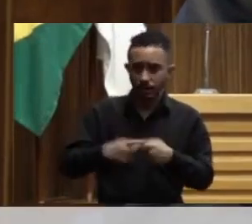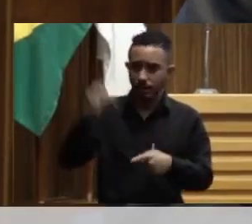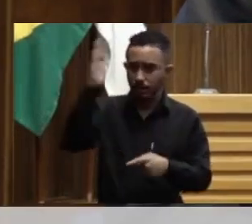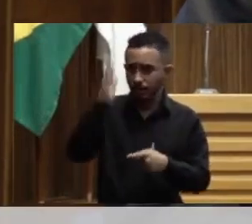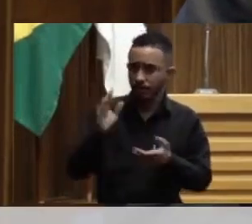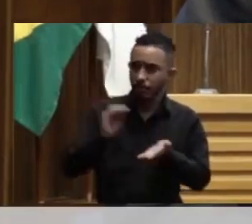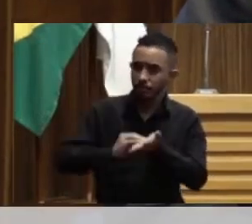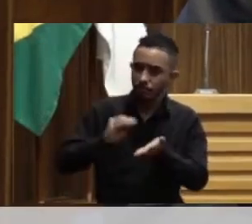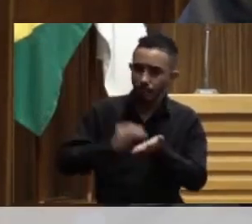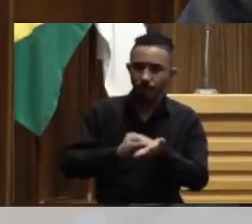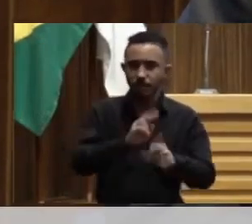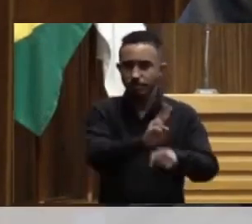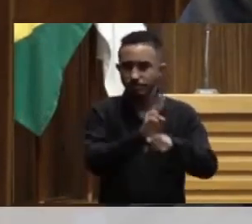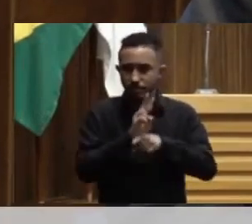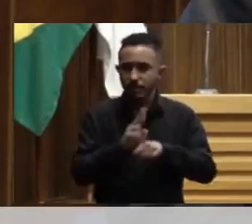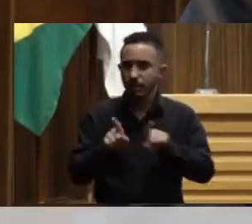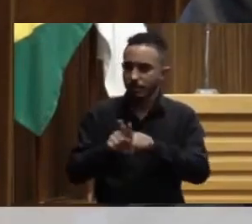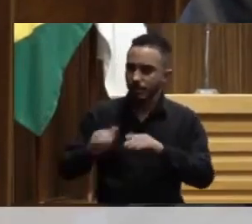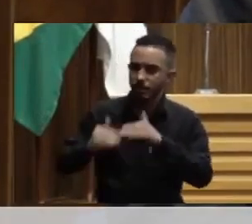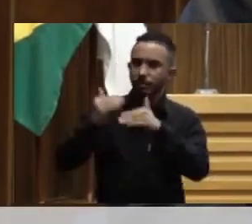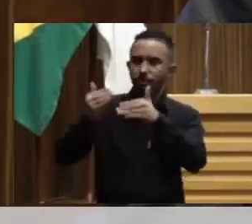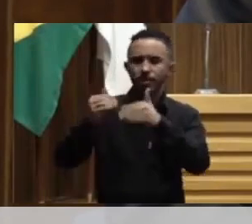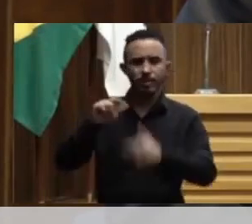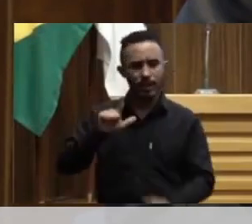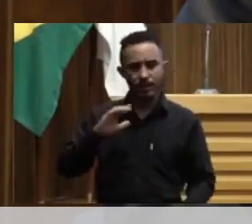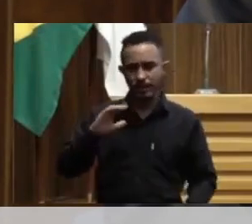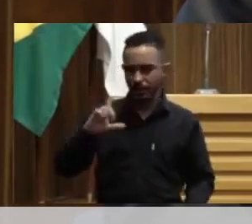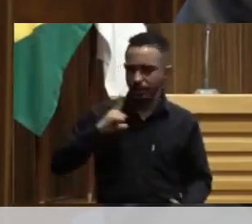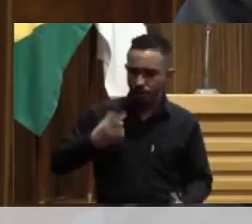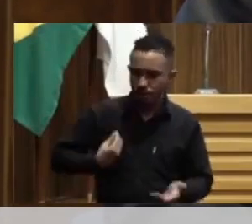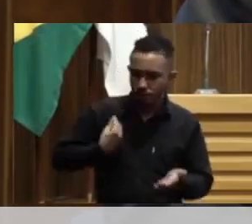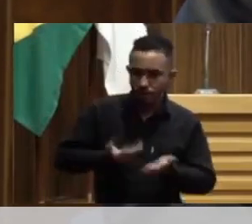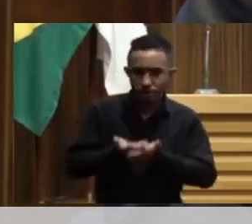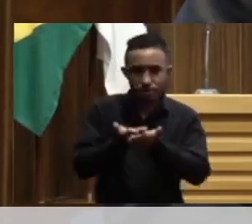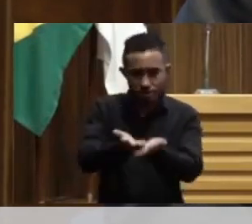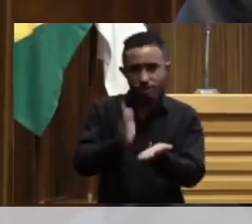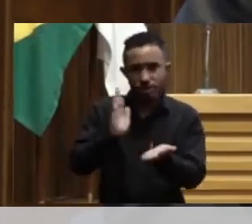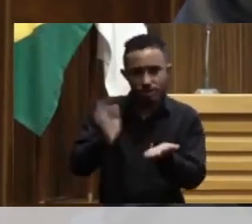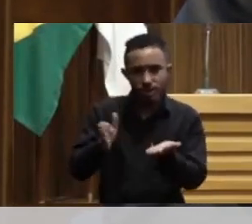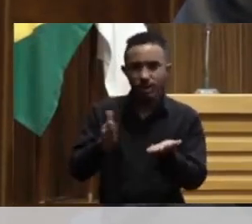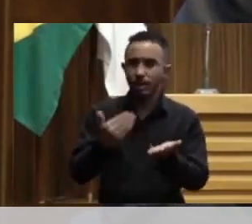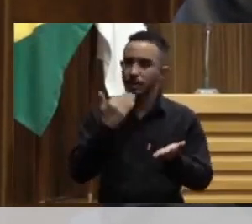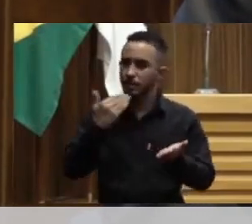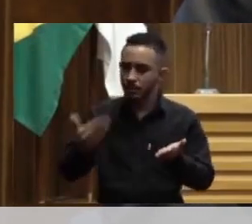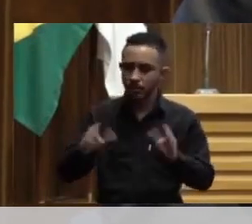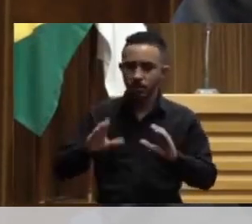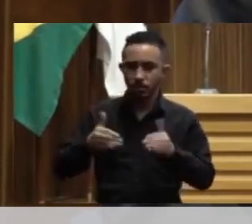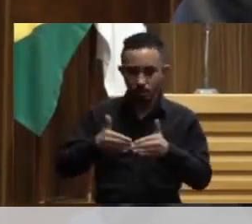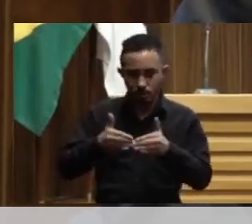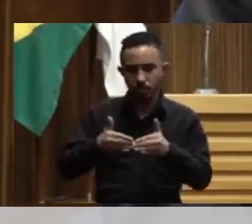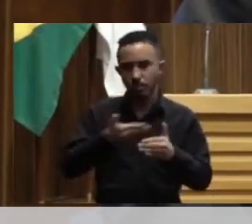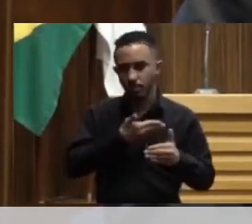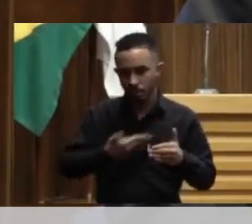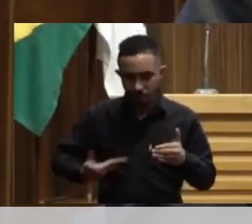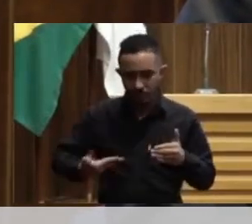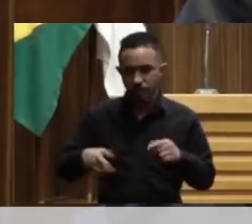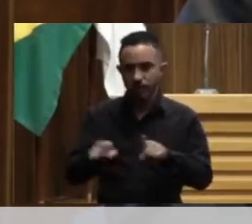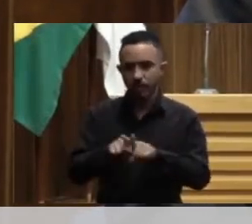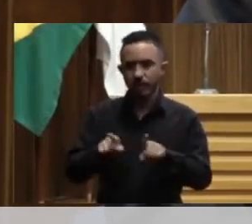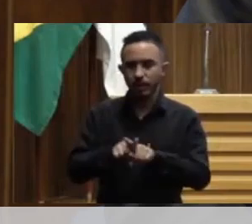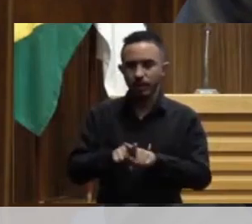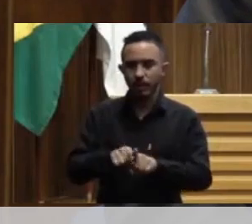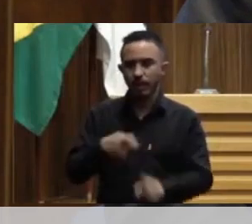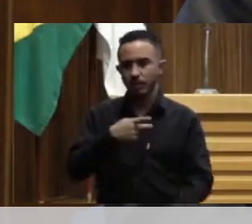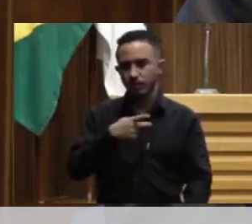desenvolvimento. A LCD está lá, já foi apresentada. E aí estamos pedindo à liderança do governo, ao presidente